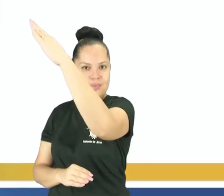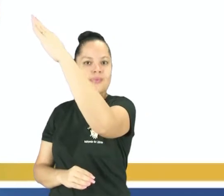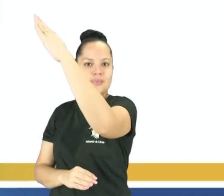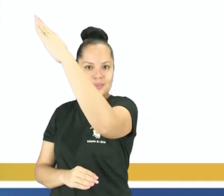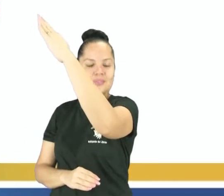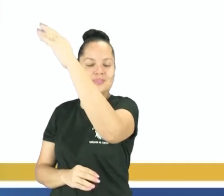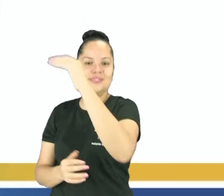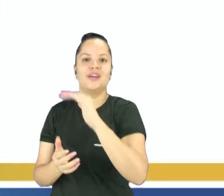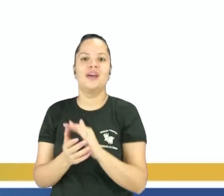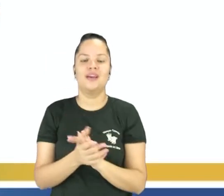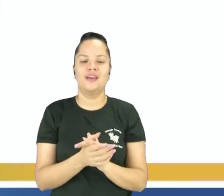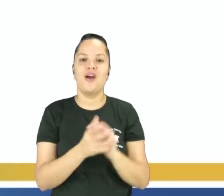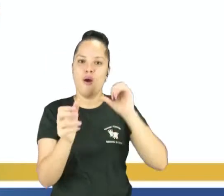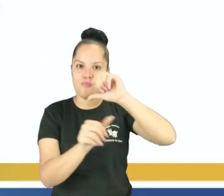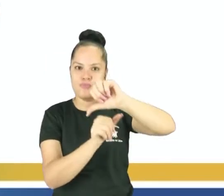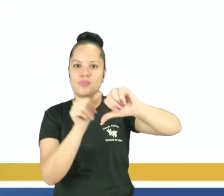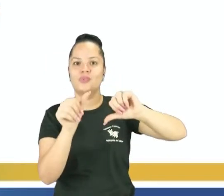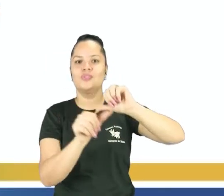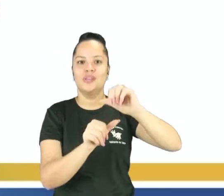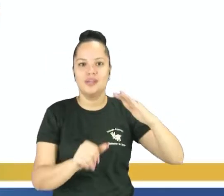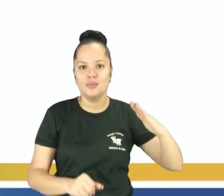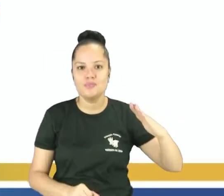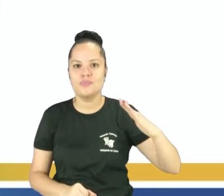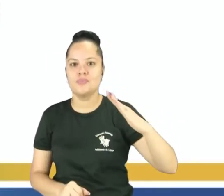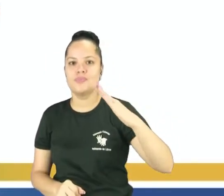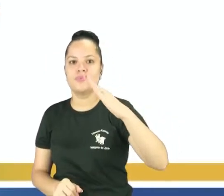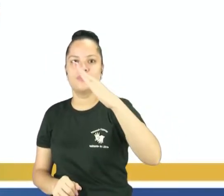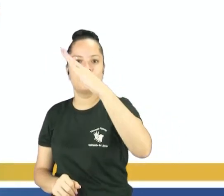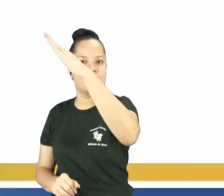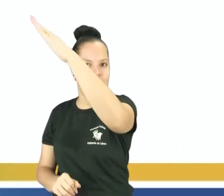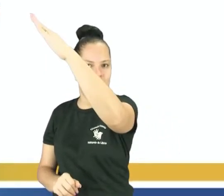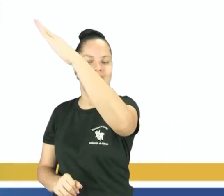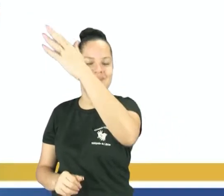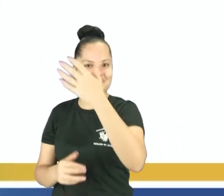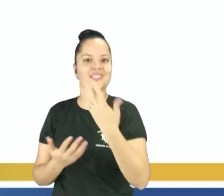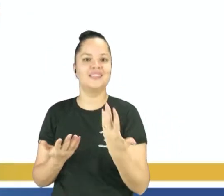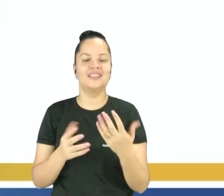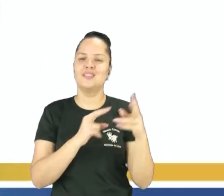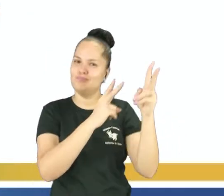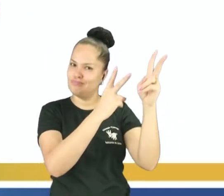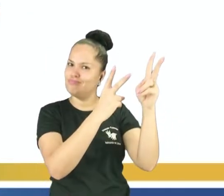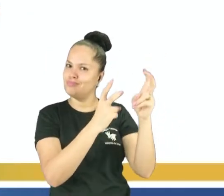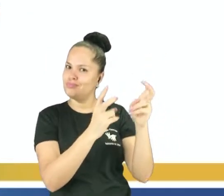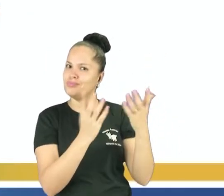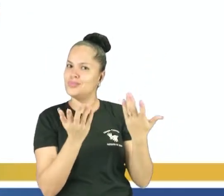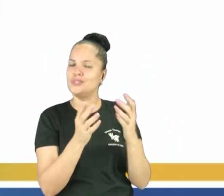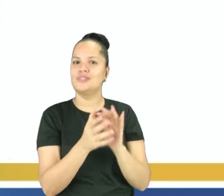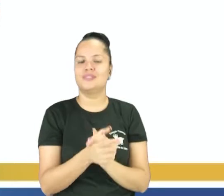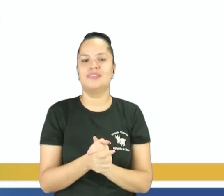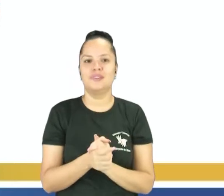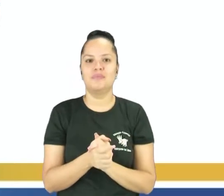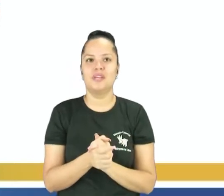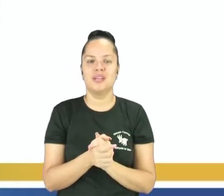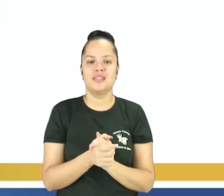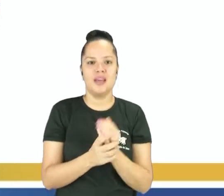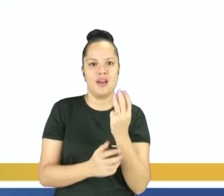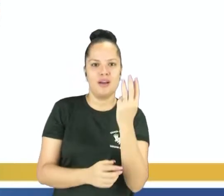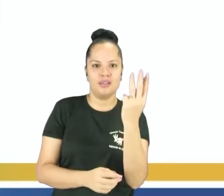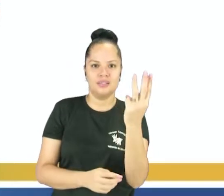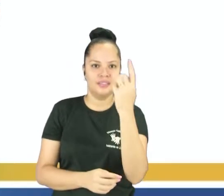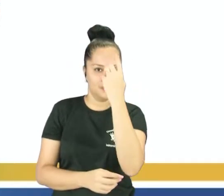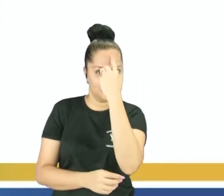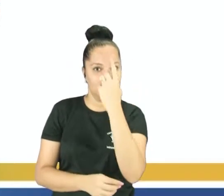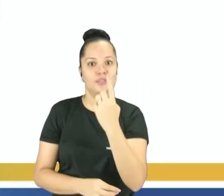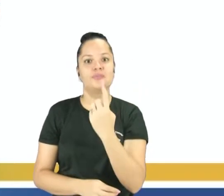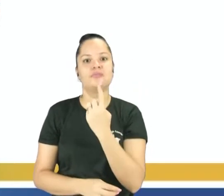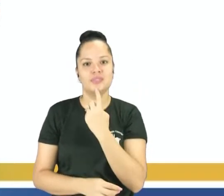está andando em direção diagonal, digamos assim, numa direção aí para o Nordeste. Então, nessas três imagens,